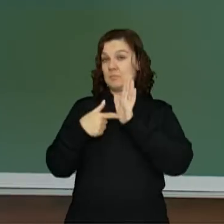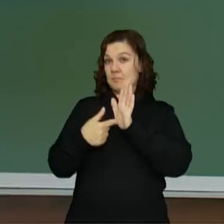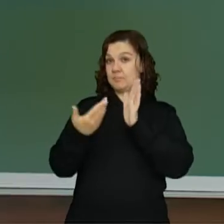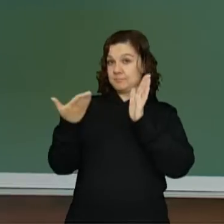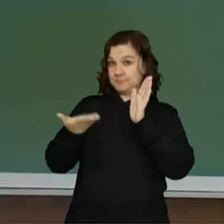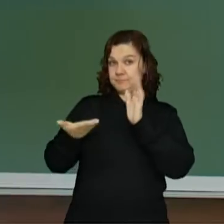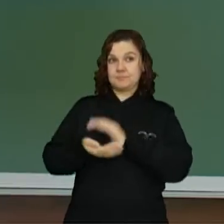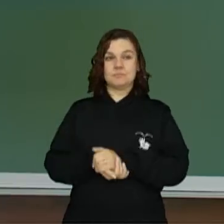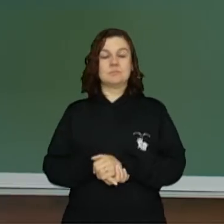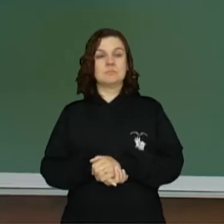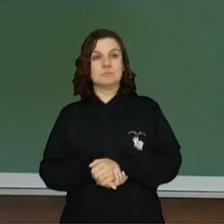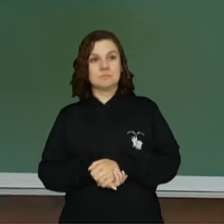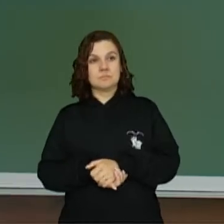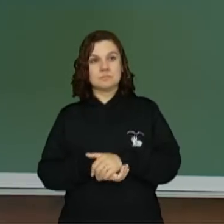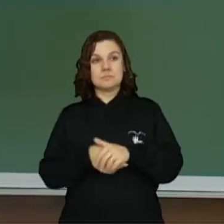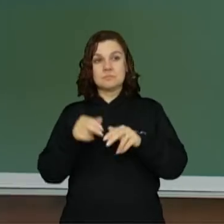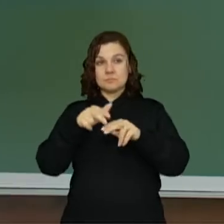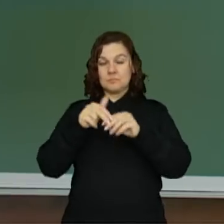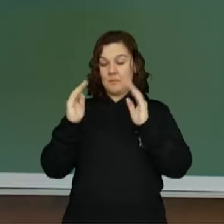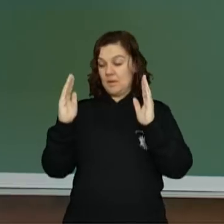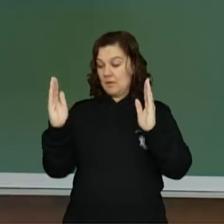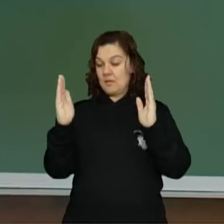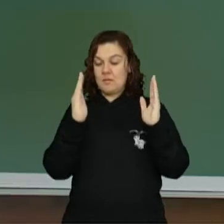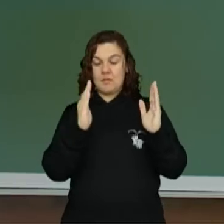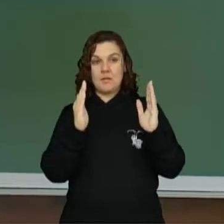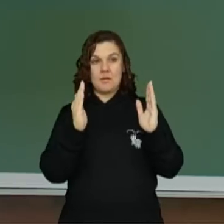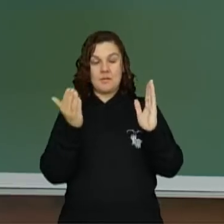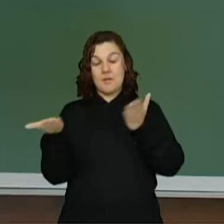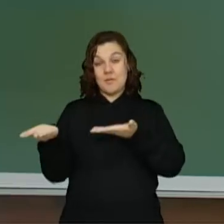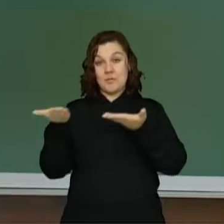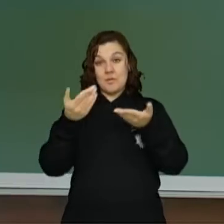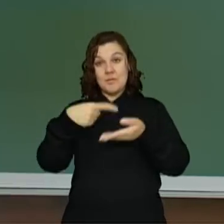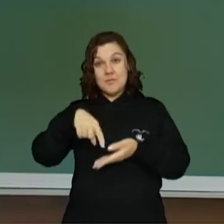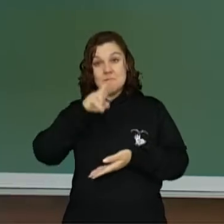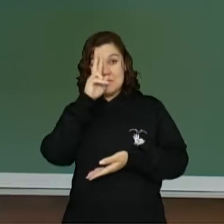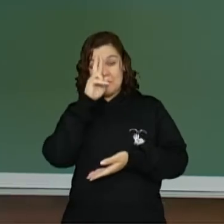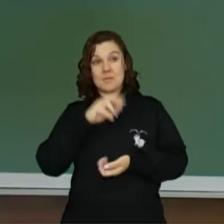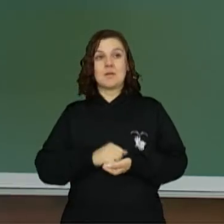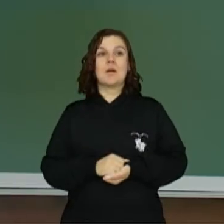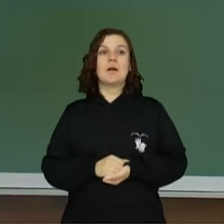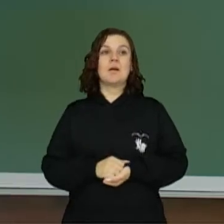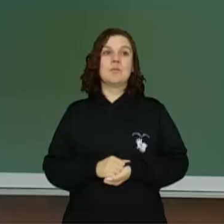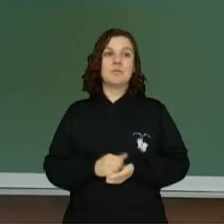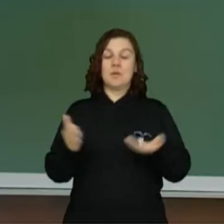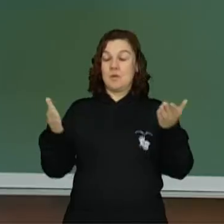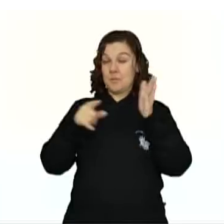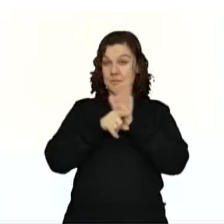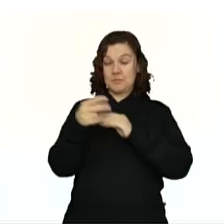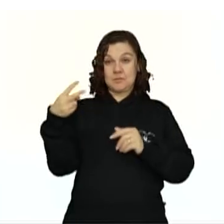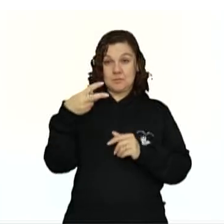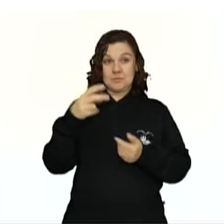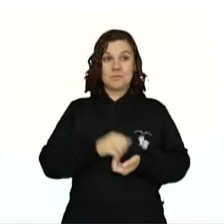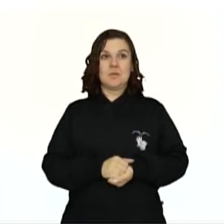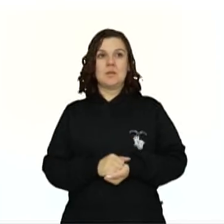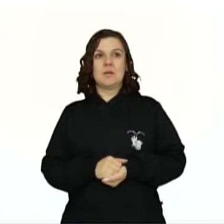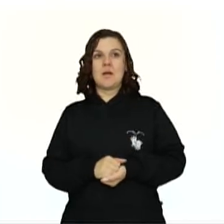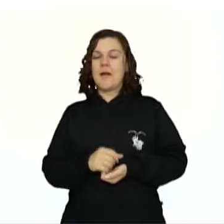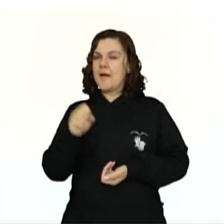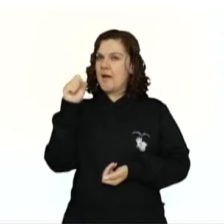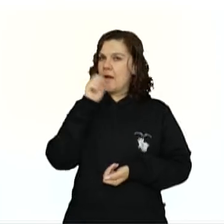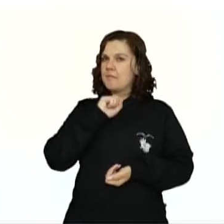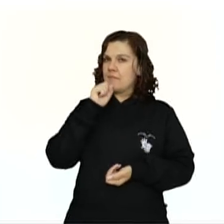tá? Então, por isso que aqui eu trouxe esse lembrete para vocês. Questão 2. A